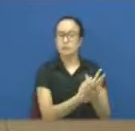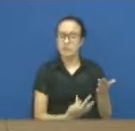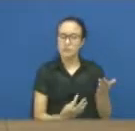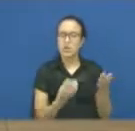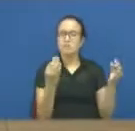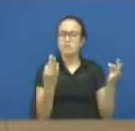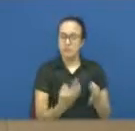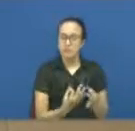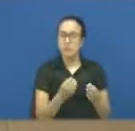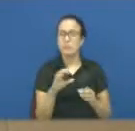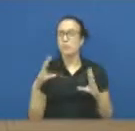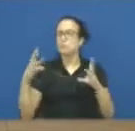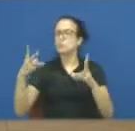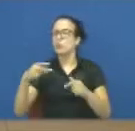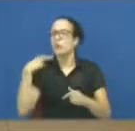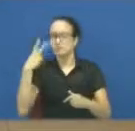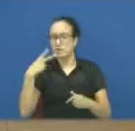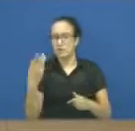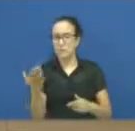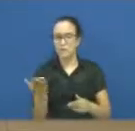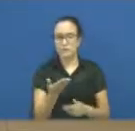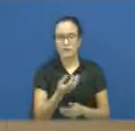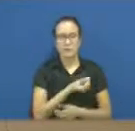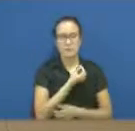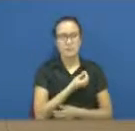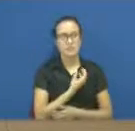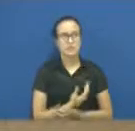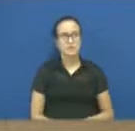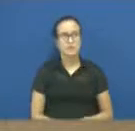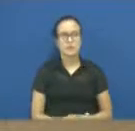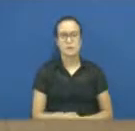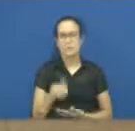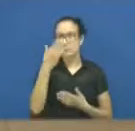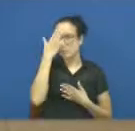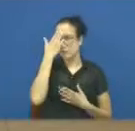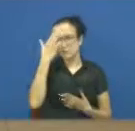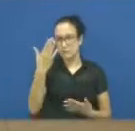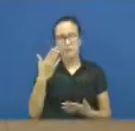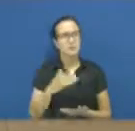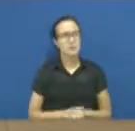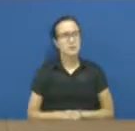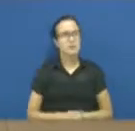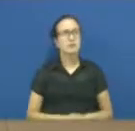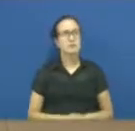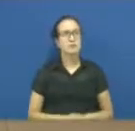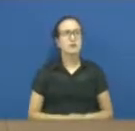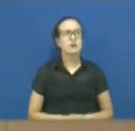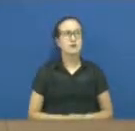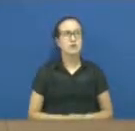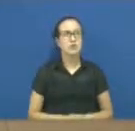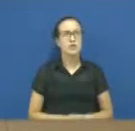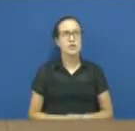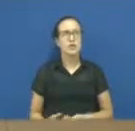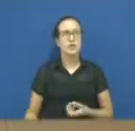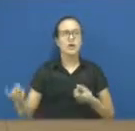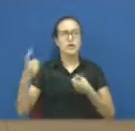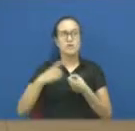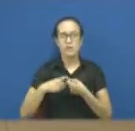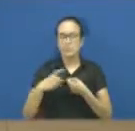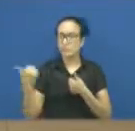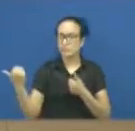os vereadores e vereadoras presentes neste plenário. Obrigado pela oportunidade. Volta a essa cadeira quem lhe é de